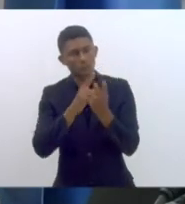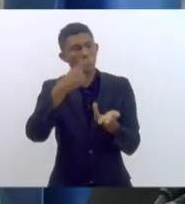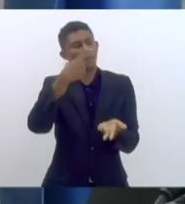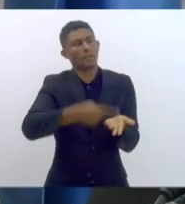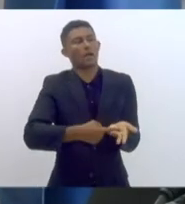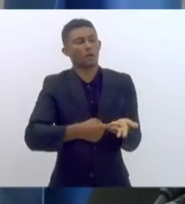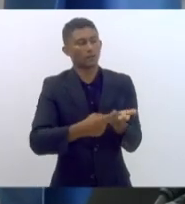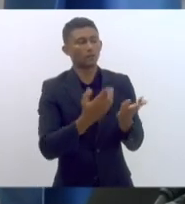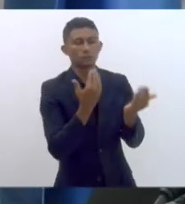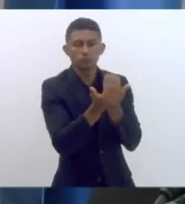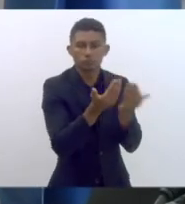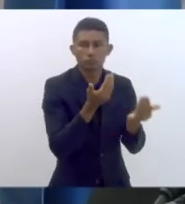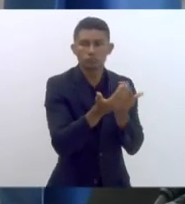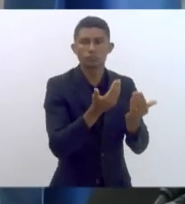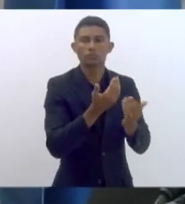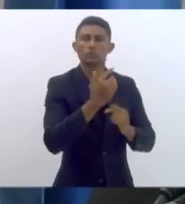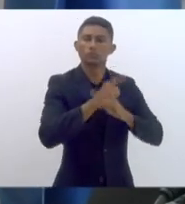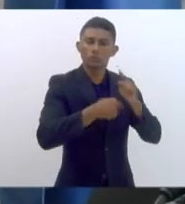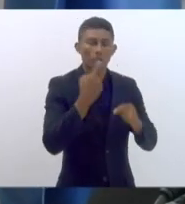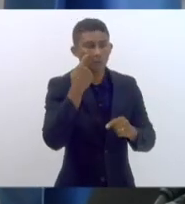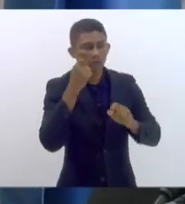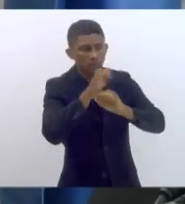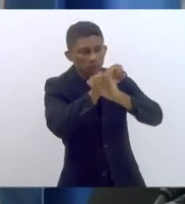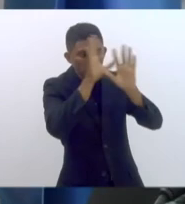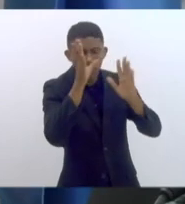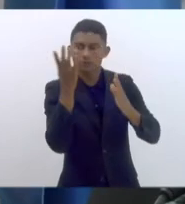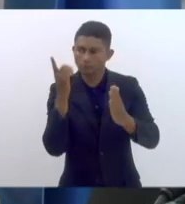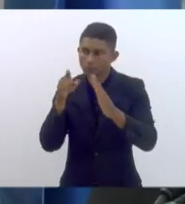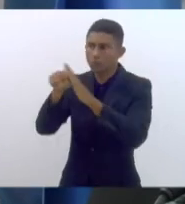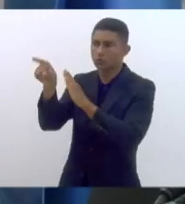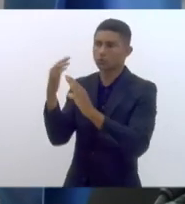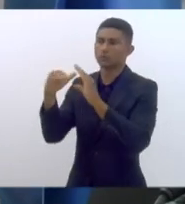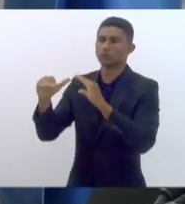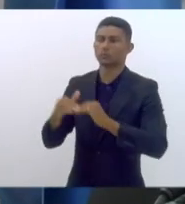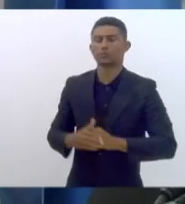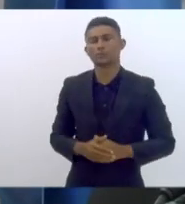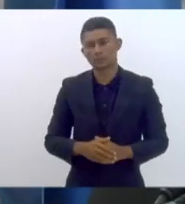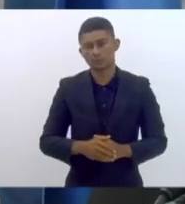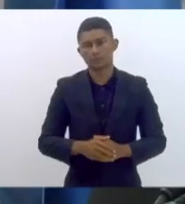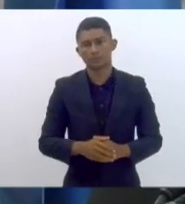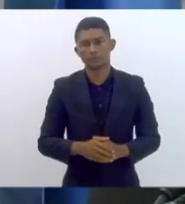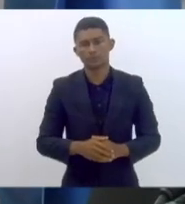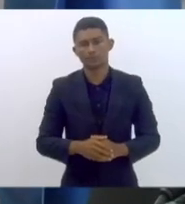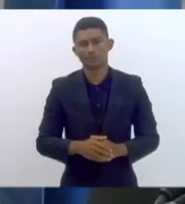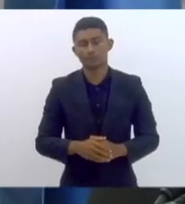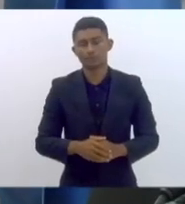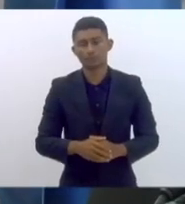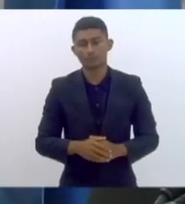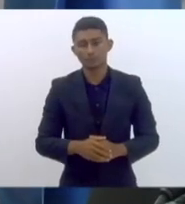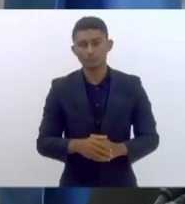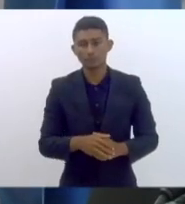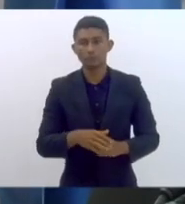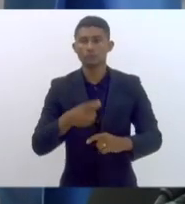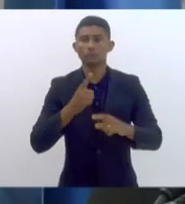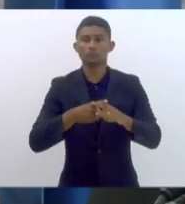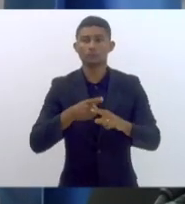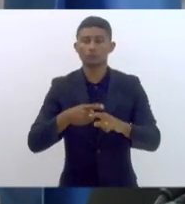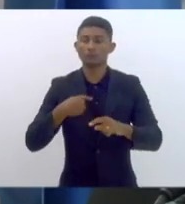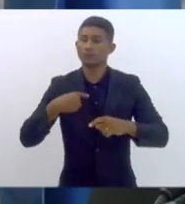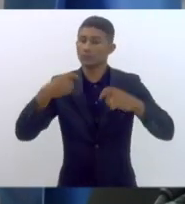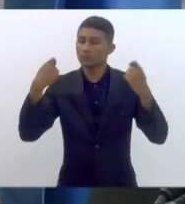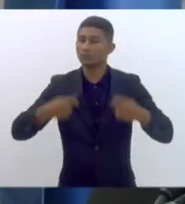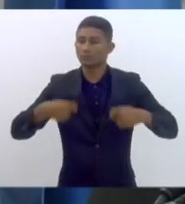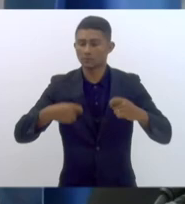para encaminhar as perguntas. E até porque eu tenho que ficar aqui, nas questões que